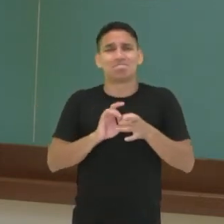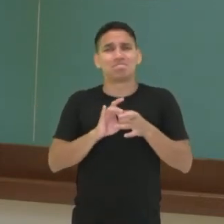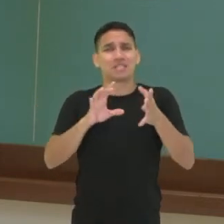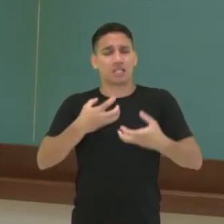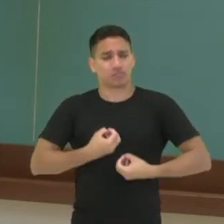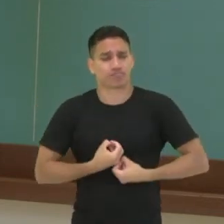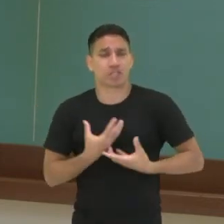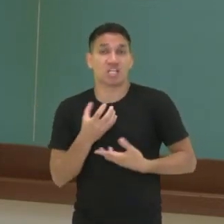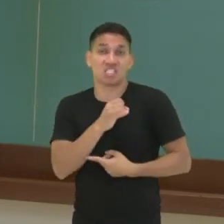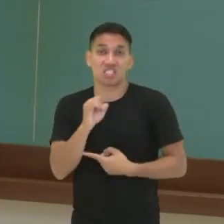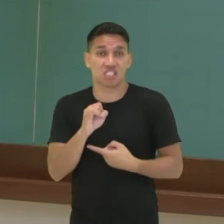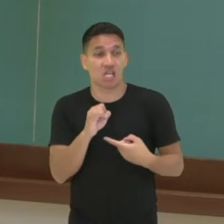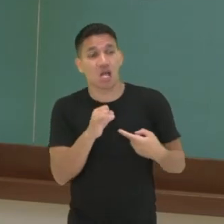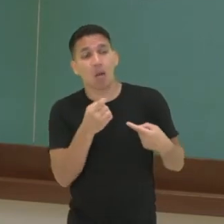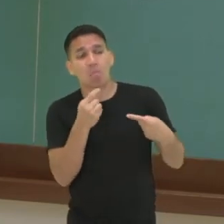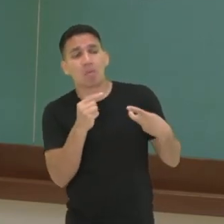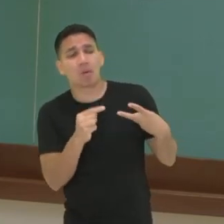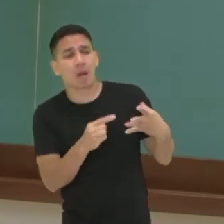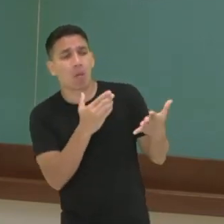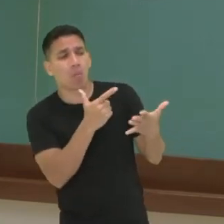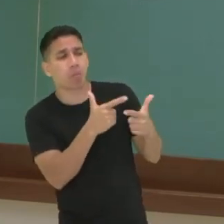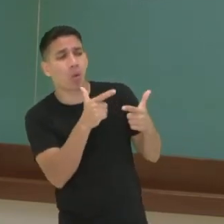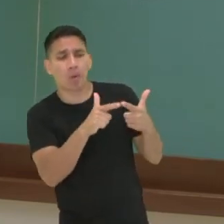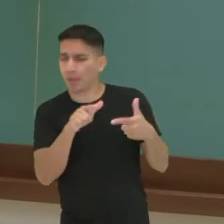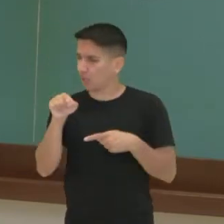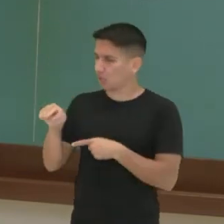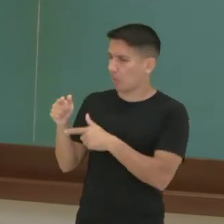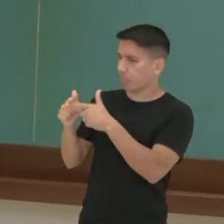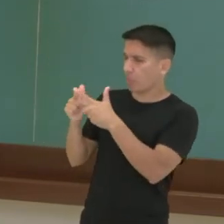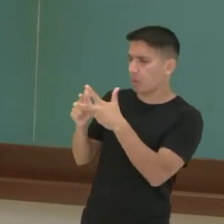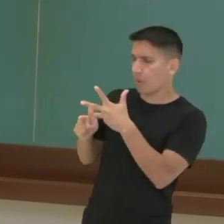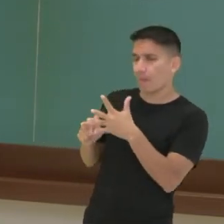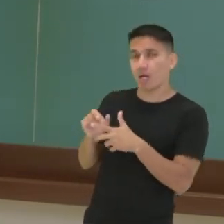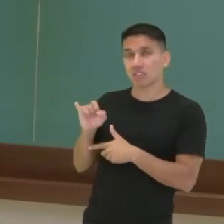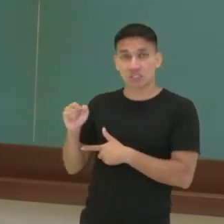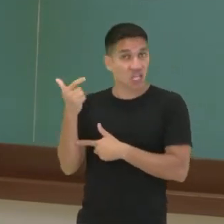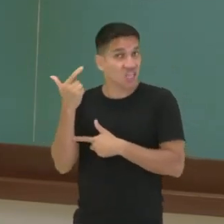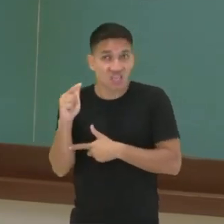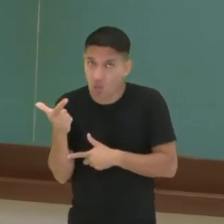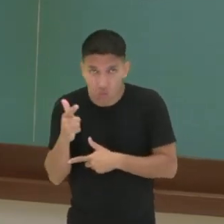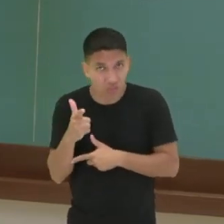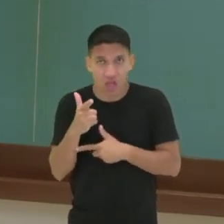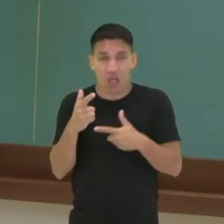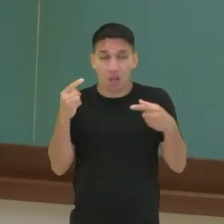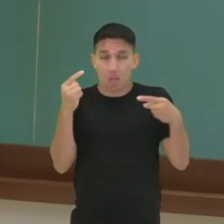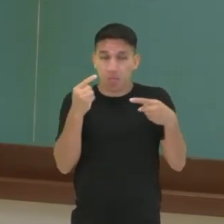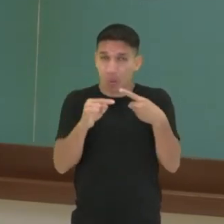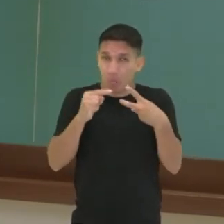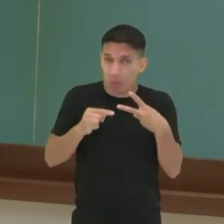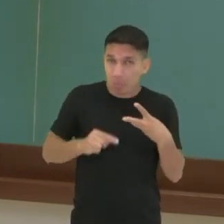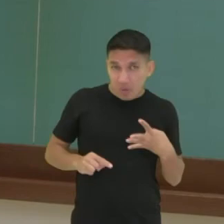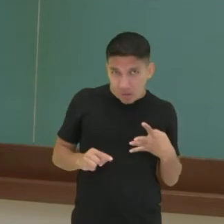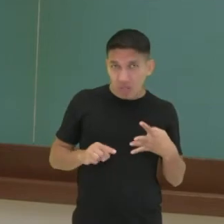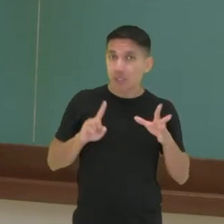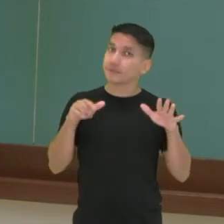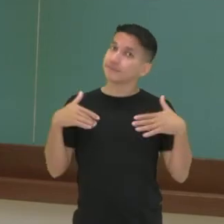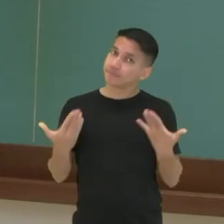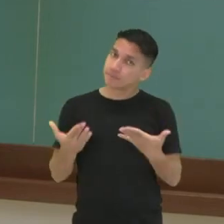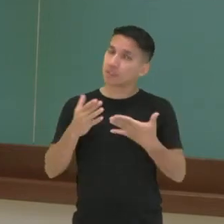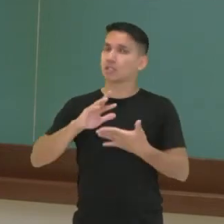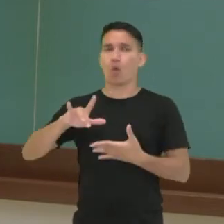há conflito, não há também democracia. O conflito é uma característica constitutiva aí